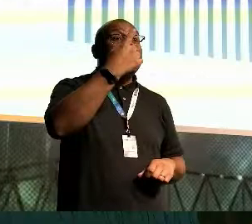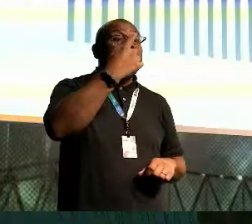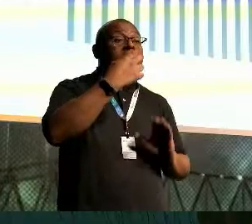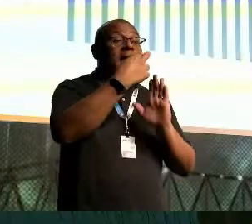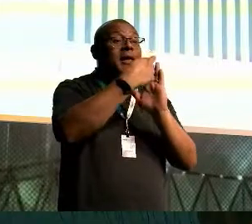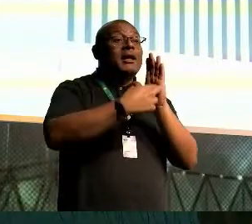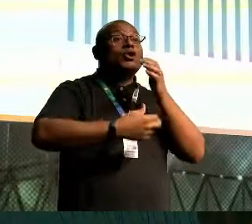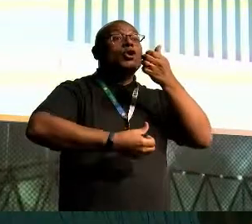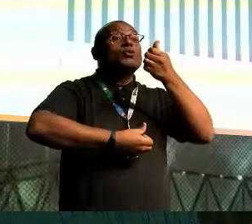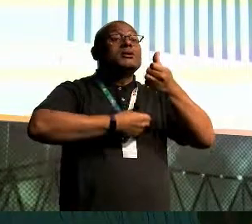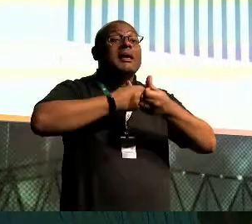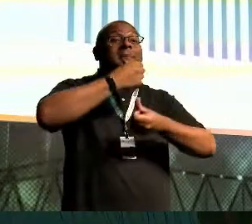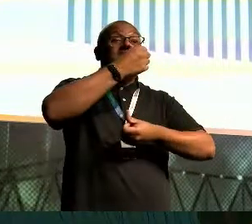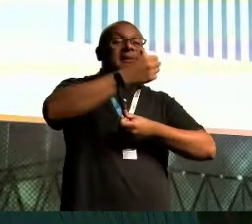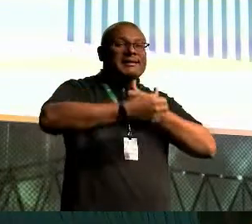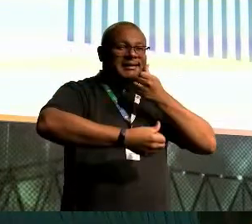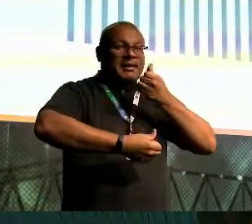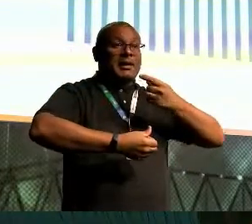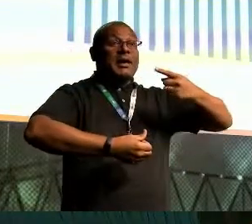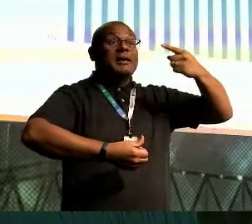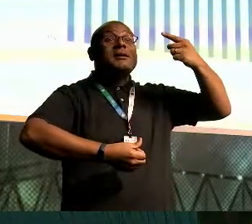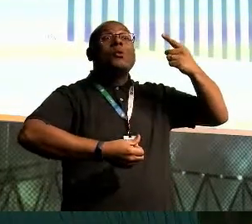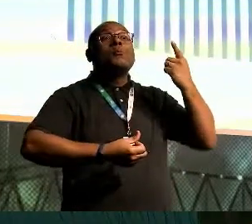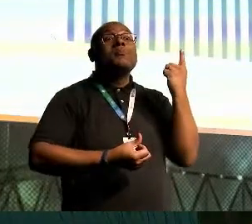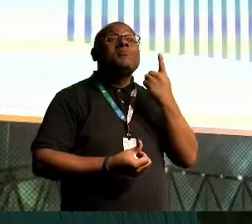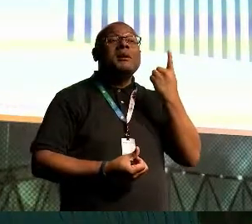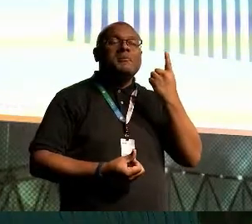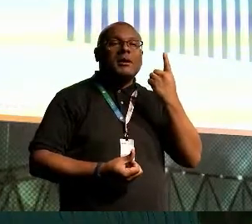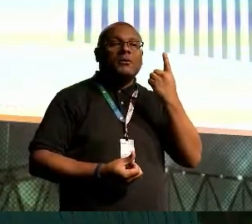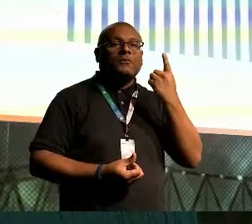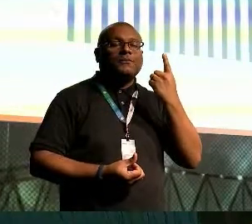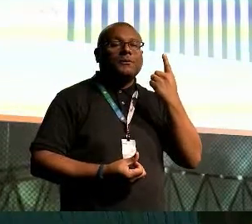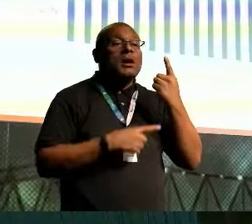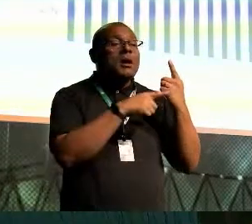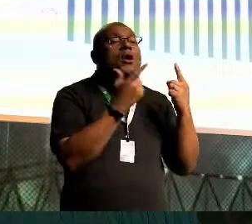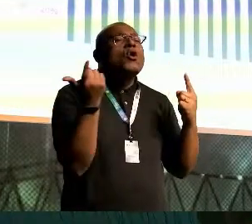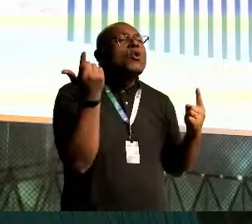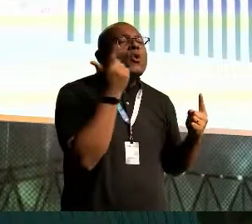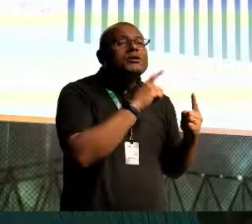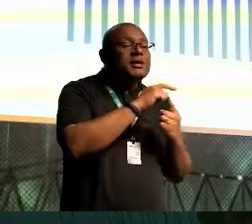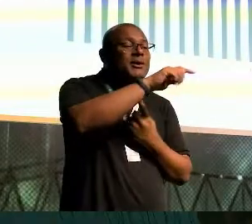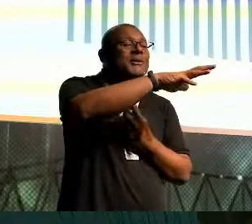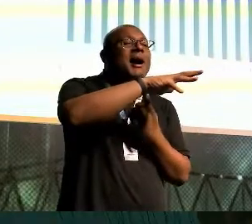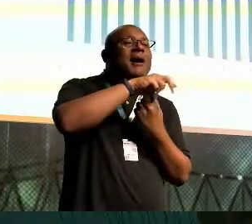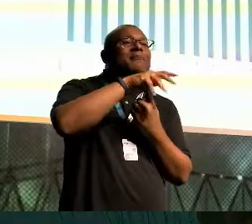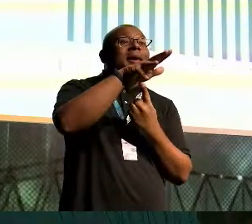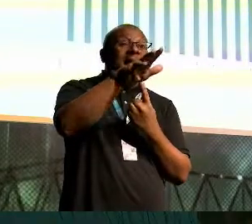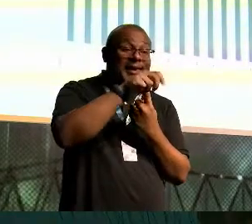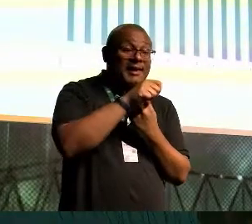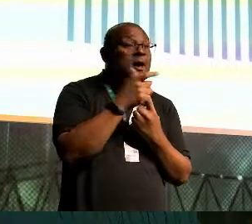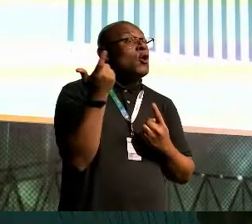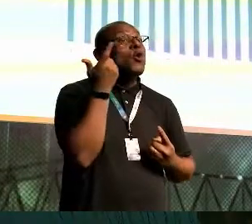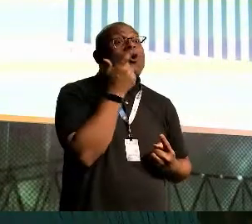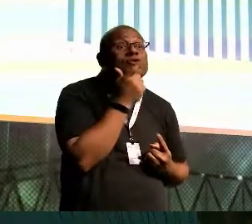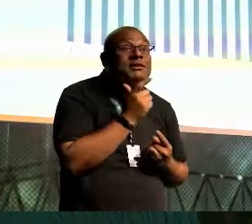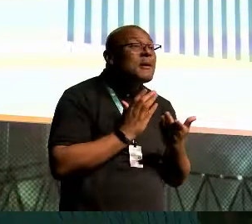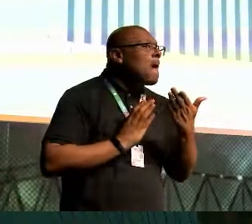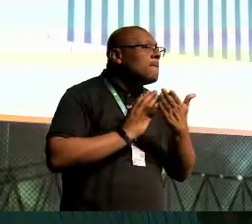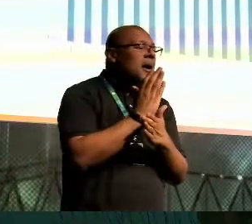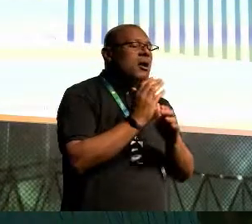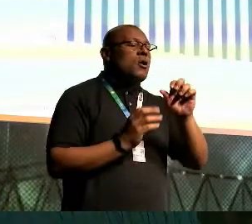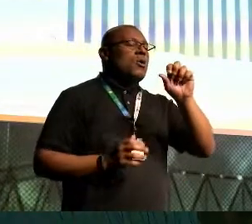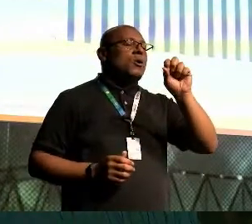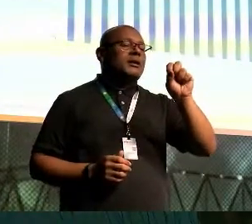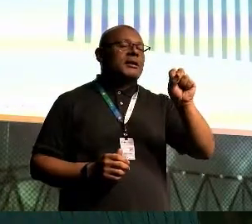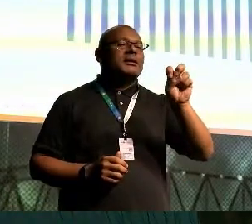Finance. Todo semestre vai ser lançado esse dado está lá. O índice de sucesso das APIs é de 85%. Tá? Então, a gente